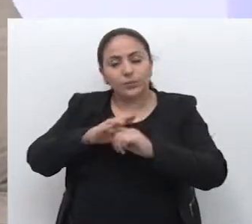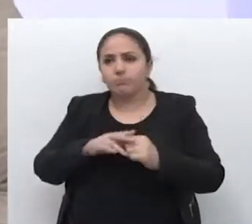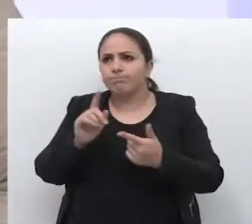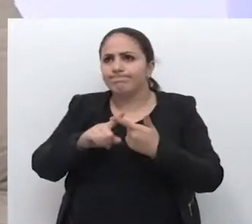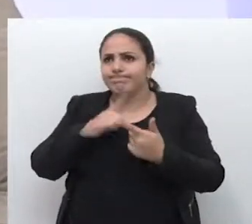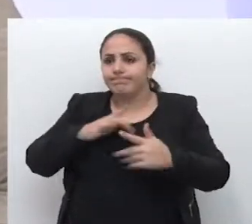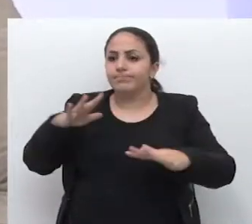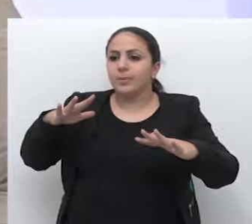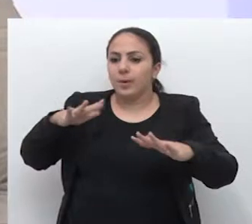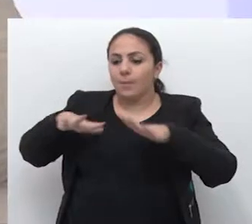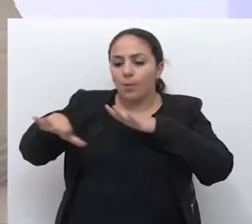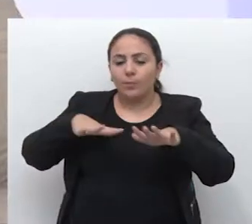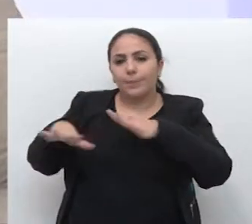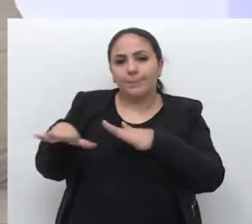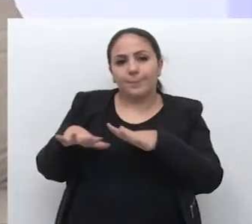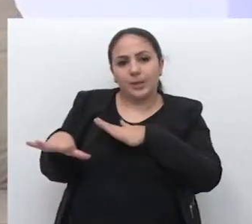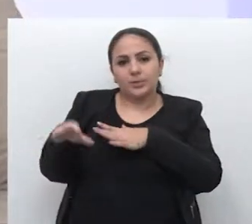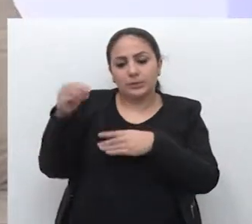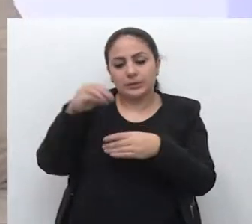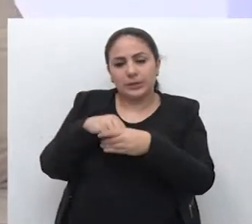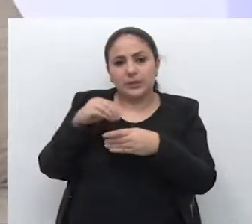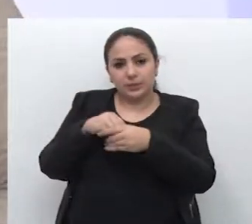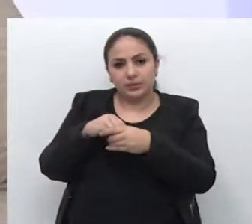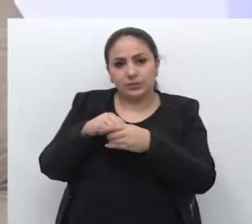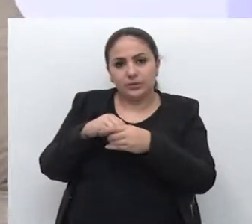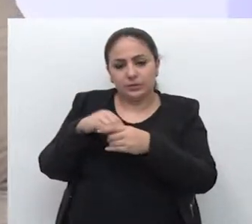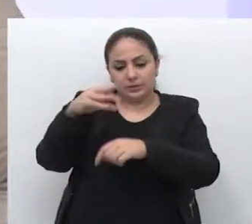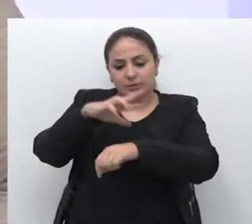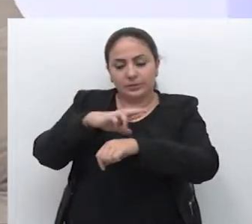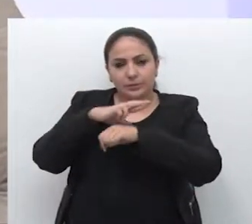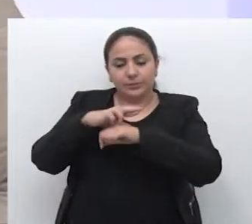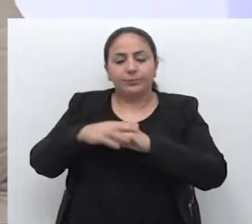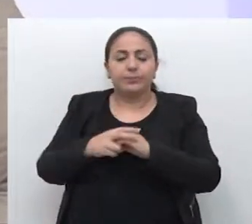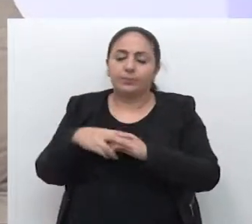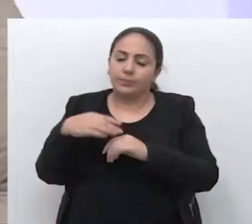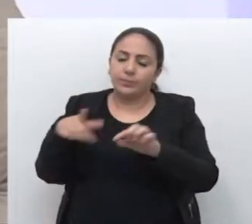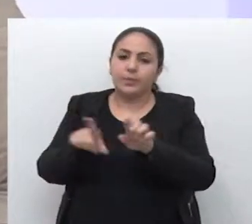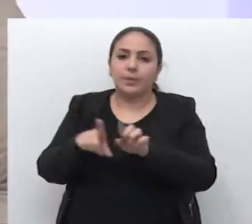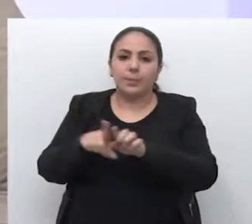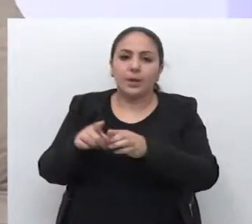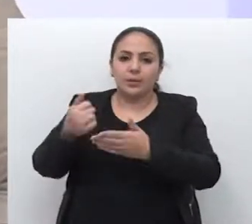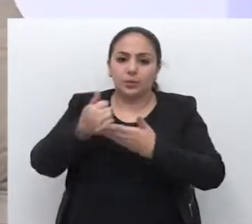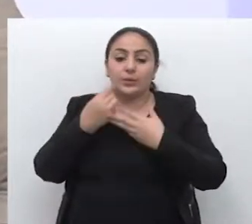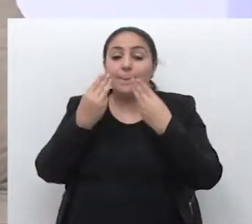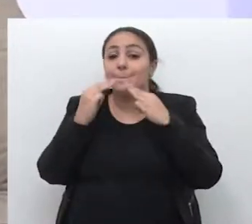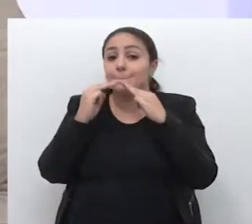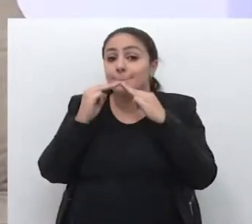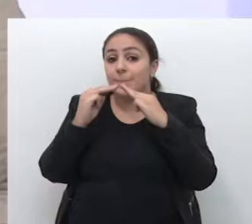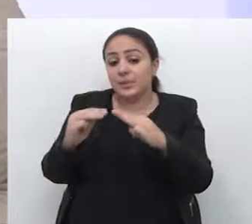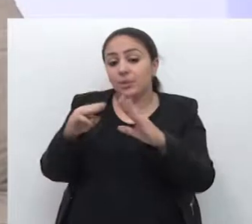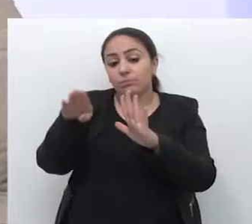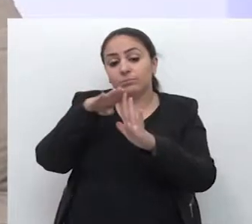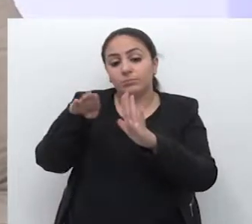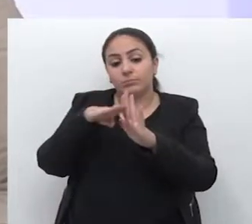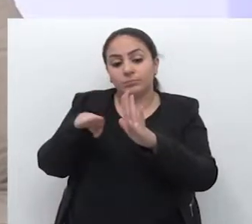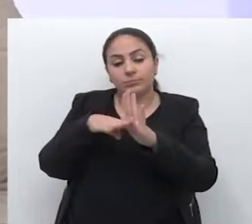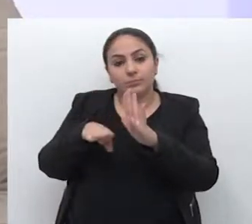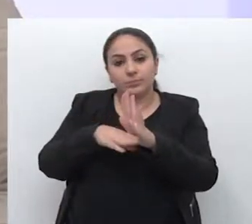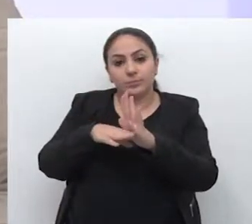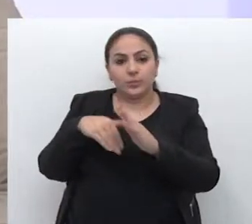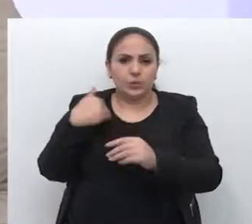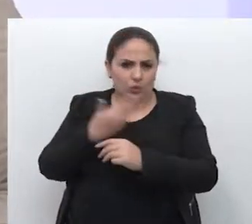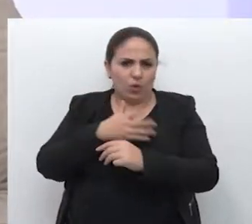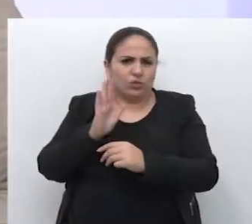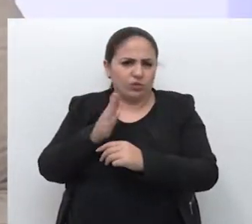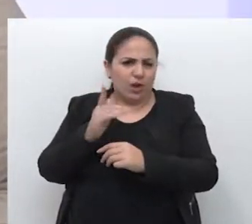mais seguro, para termos uma mobilidade, né, dentro dos parâmetros da segurança. E trouxe também uma meta, né, embora